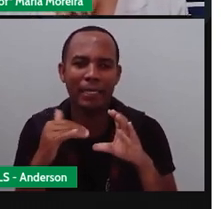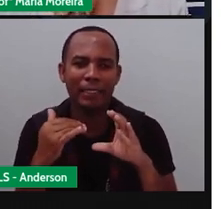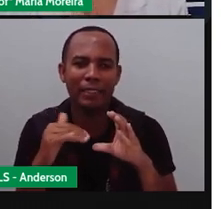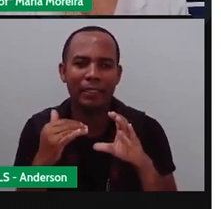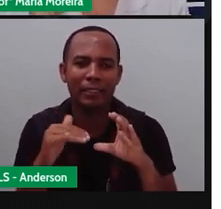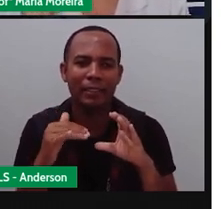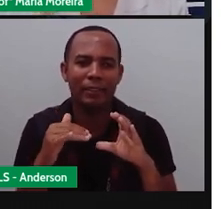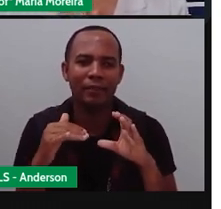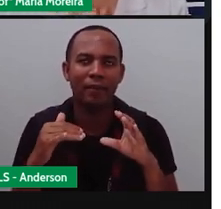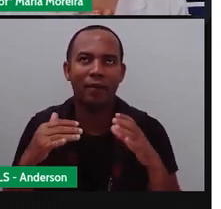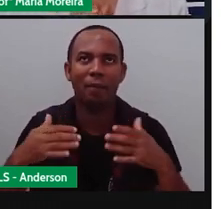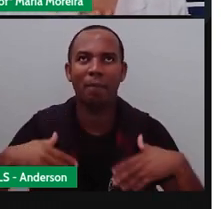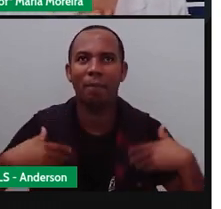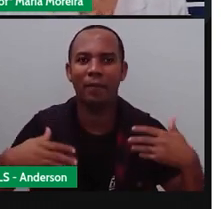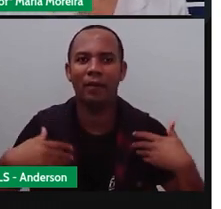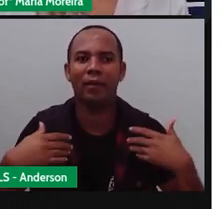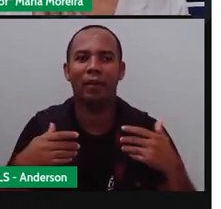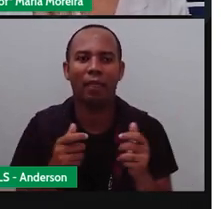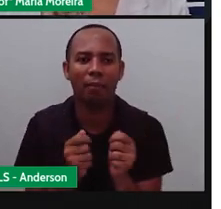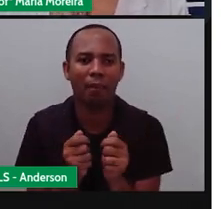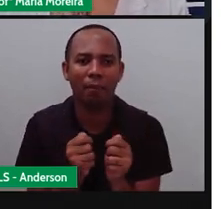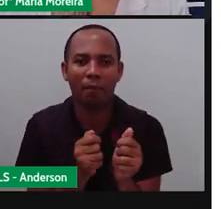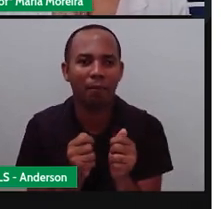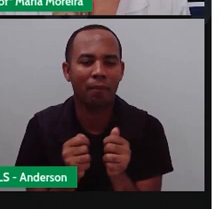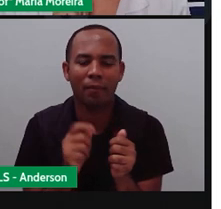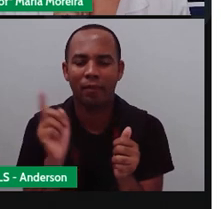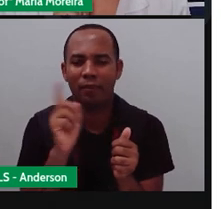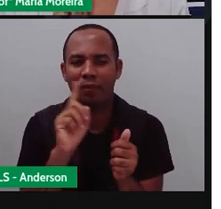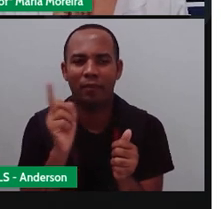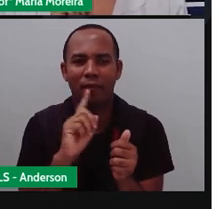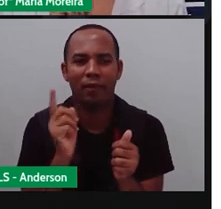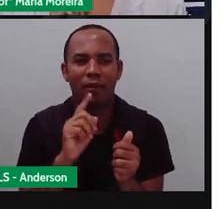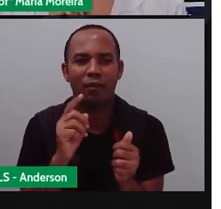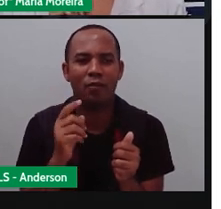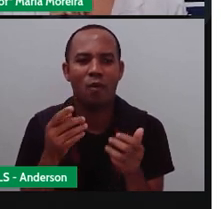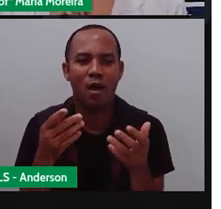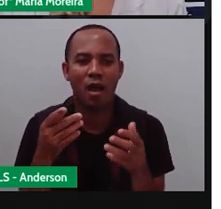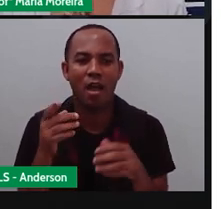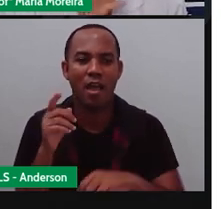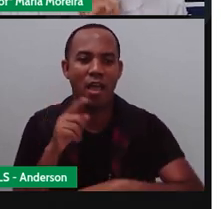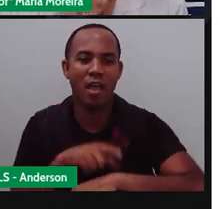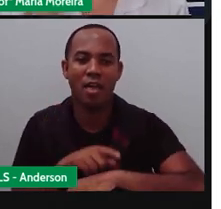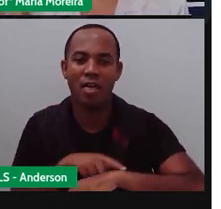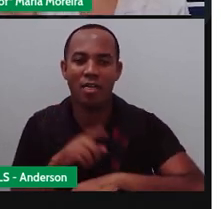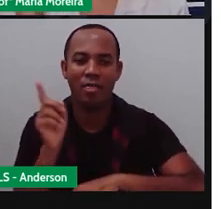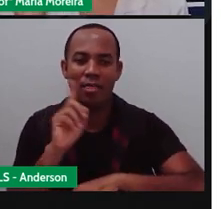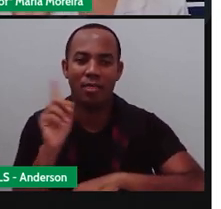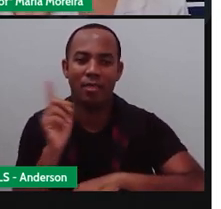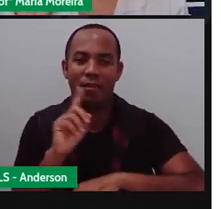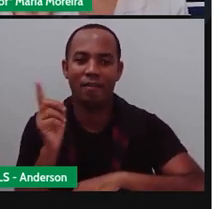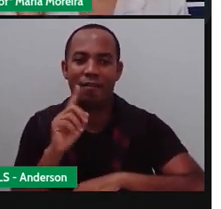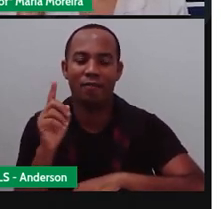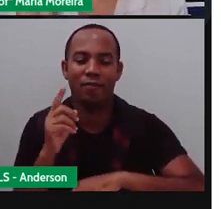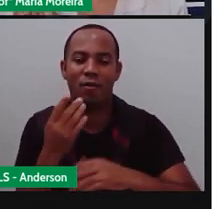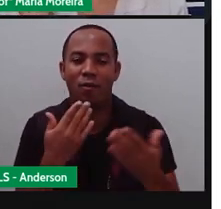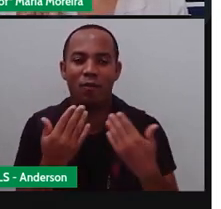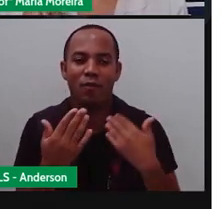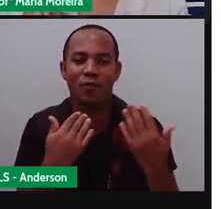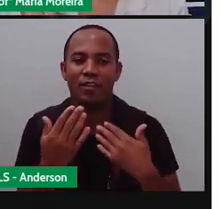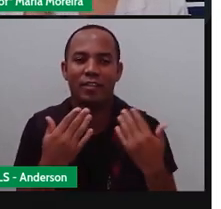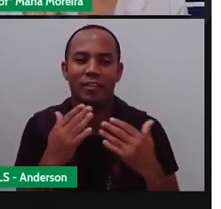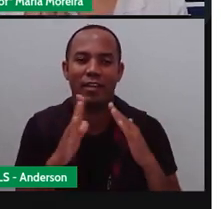sobre anime falando sobre jogo e na hora da aula Anderson é hora de conversar sobre essas coisas negativo